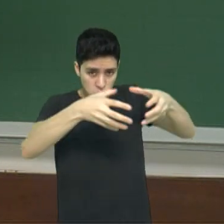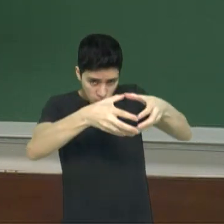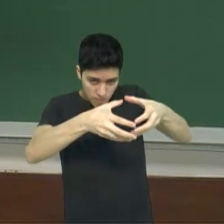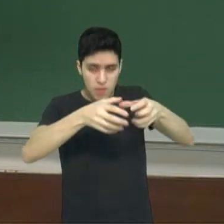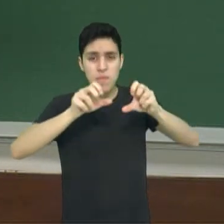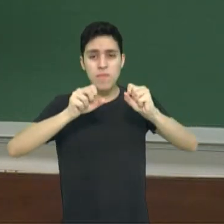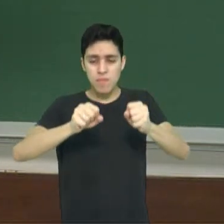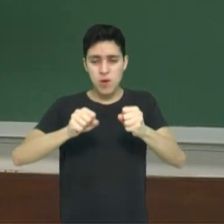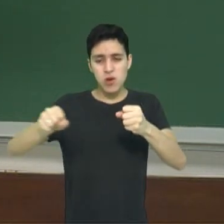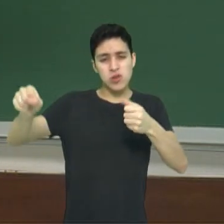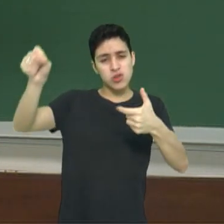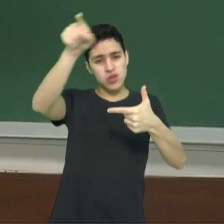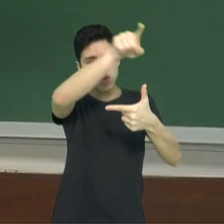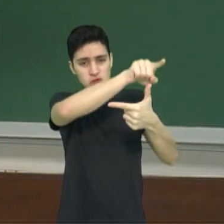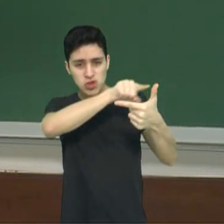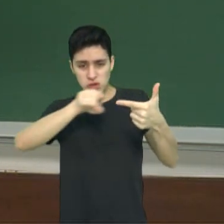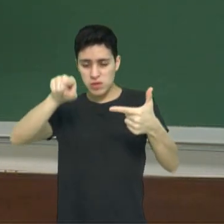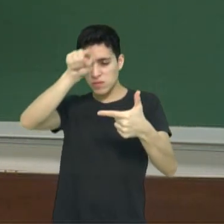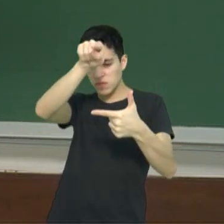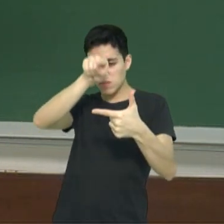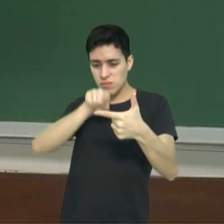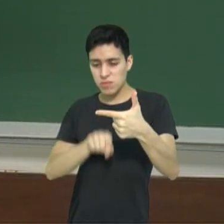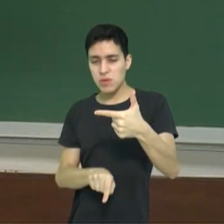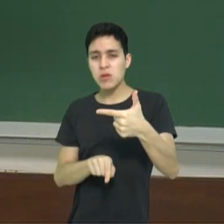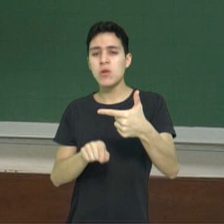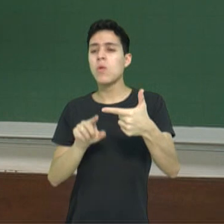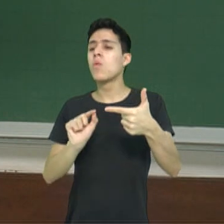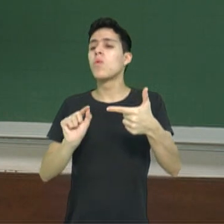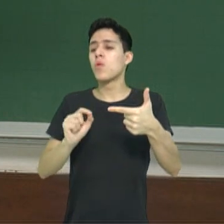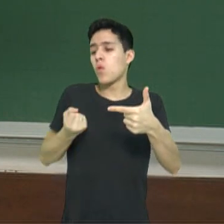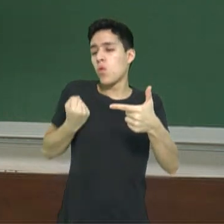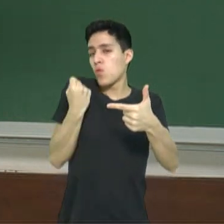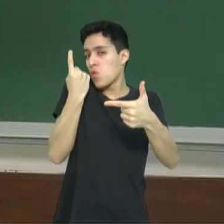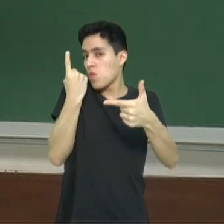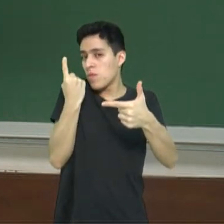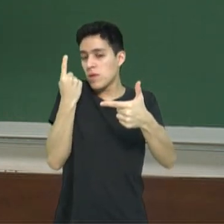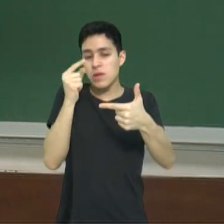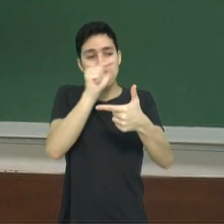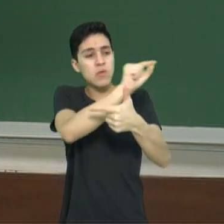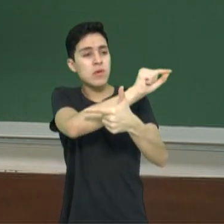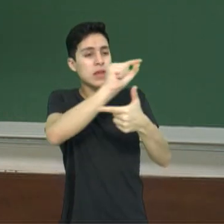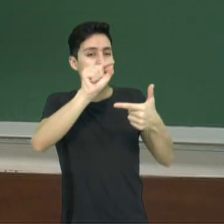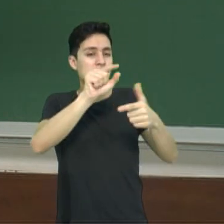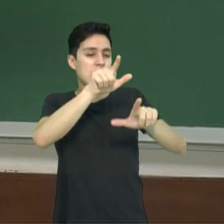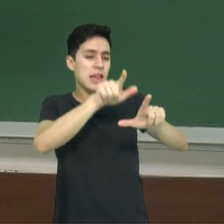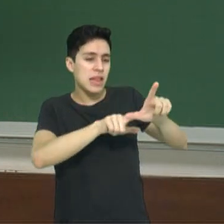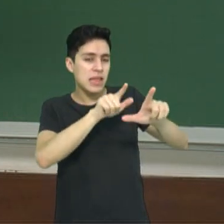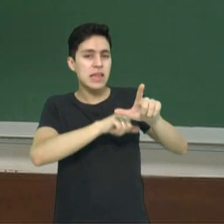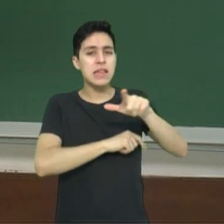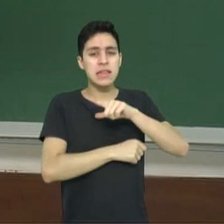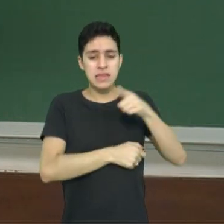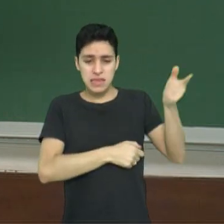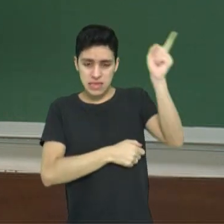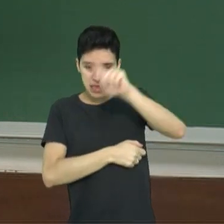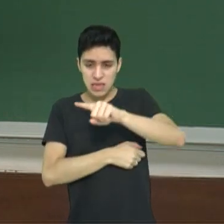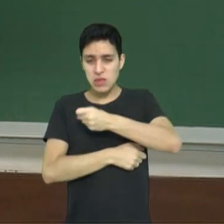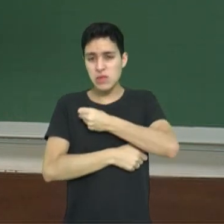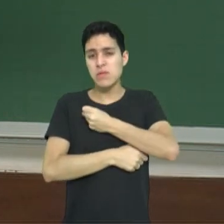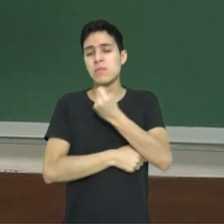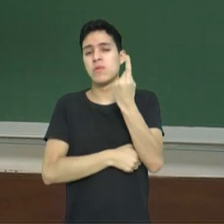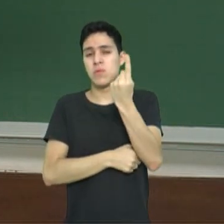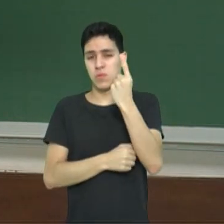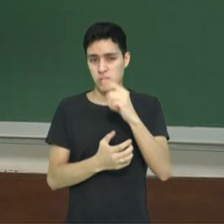equação inteira por um número, a fim de que uma das letrinhas fique com coeficiente